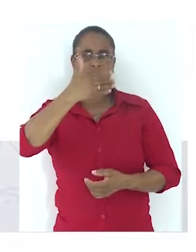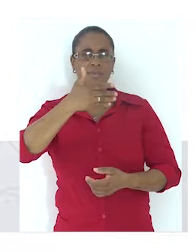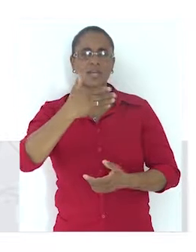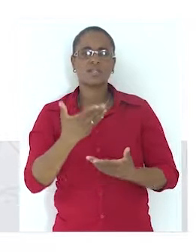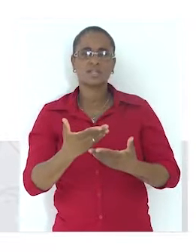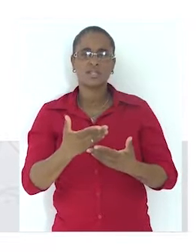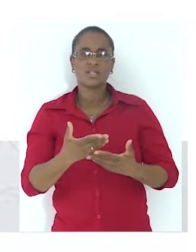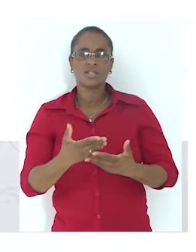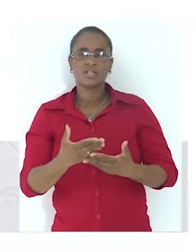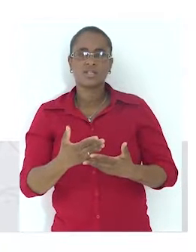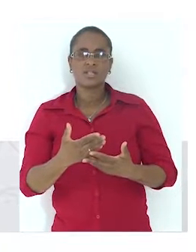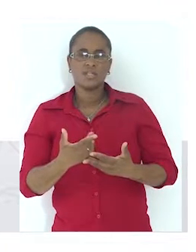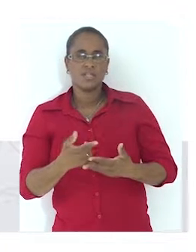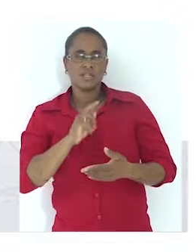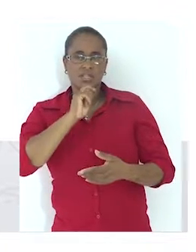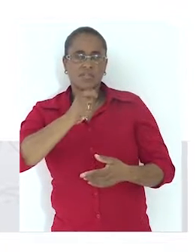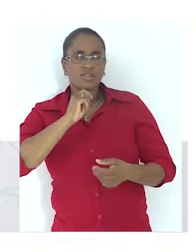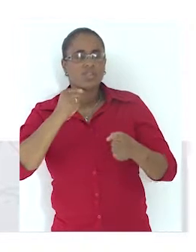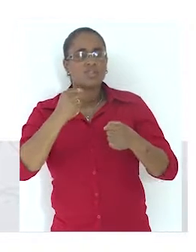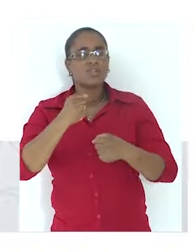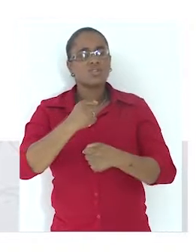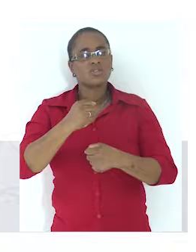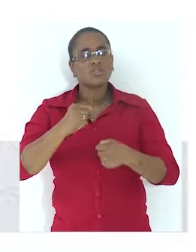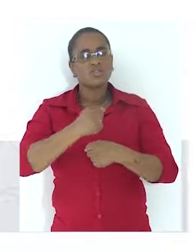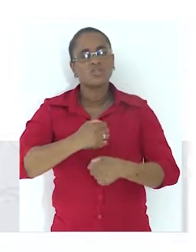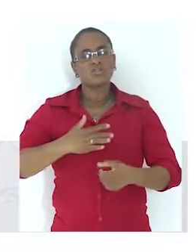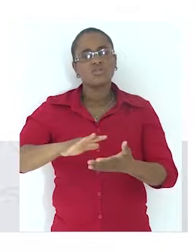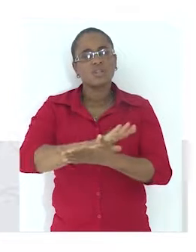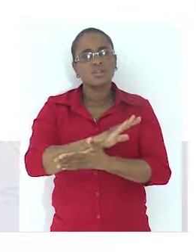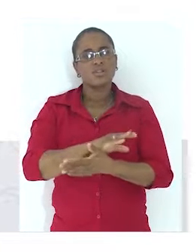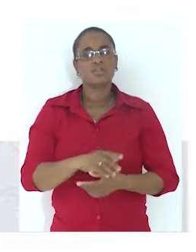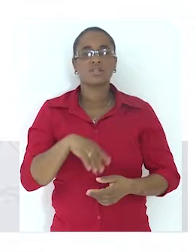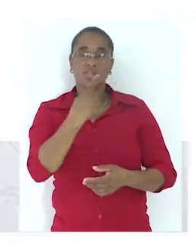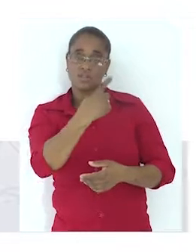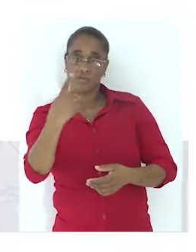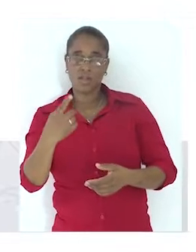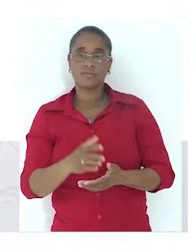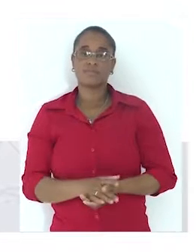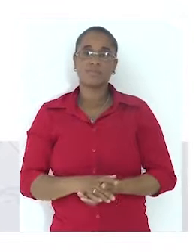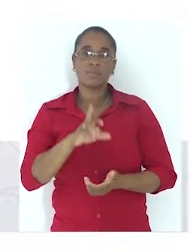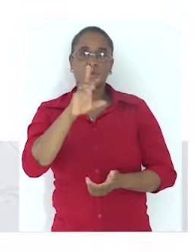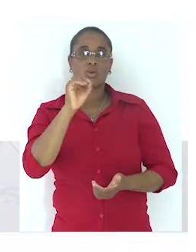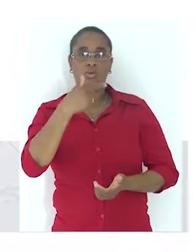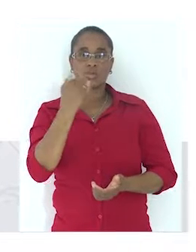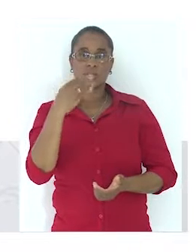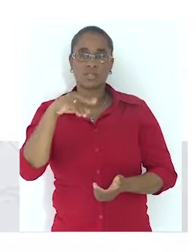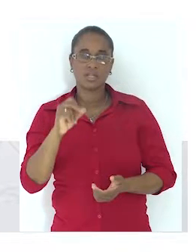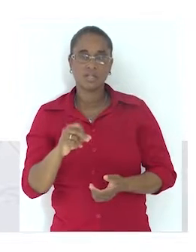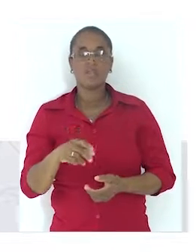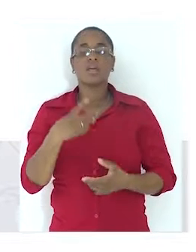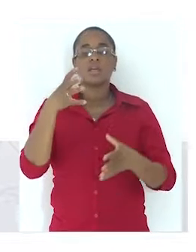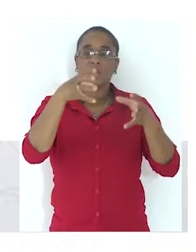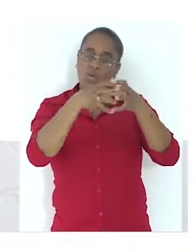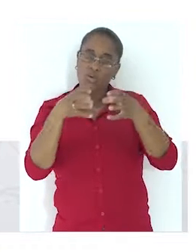entrevista jornalística, que são individual, rotina, em grupo. Individual, realizada apenas entre